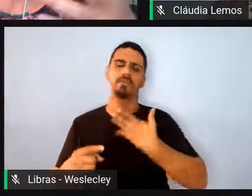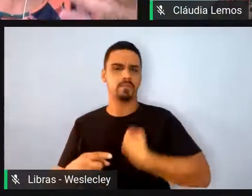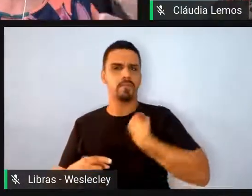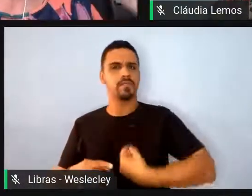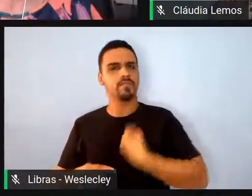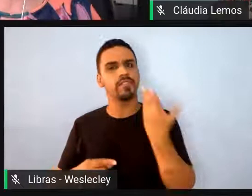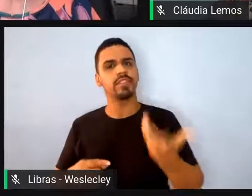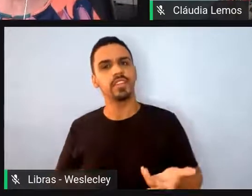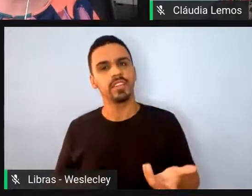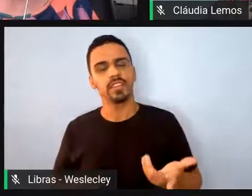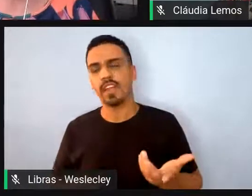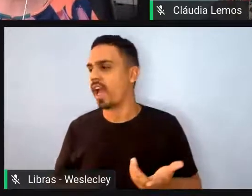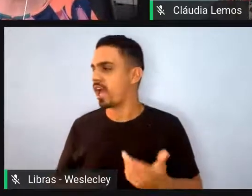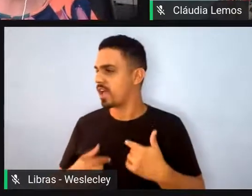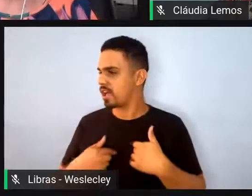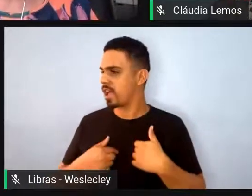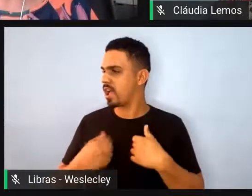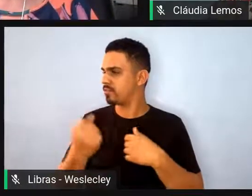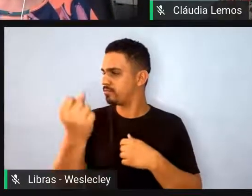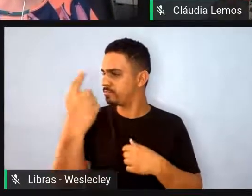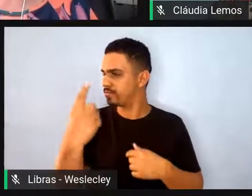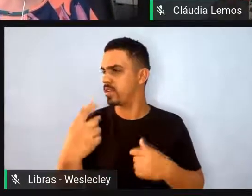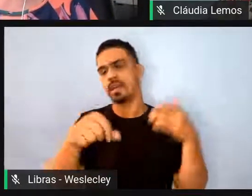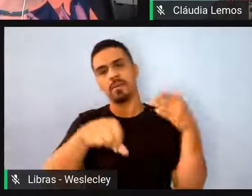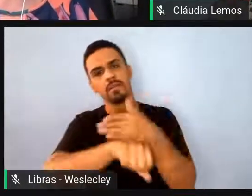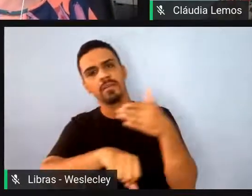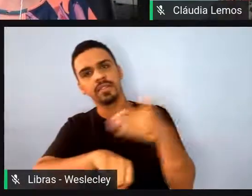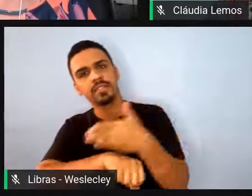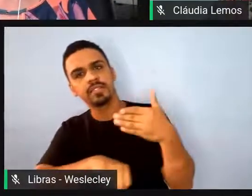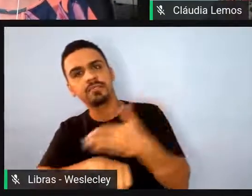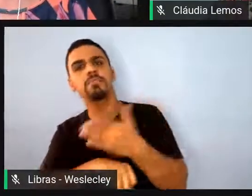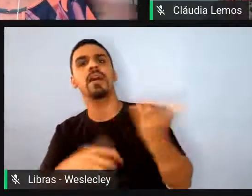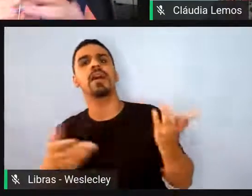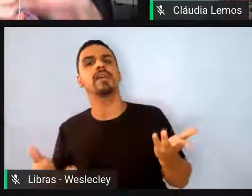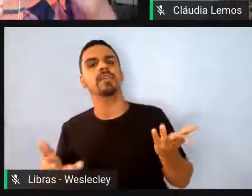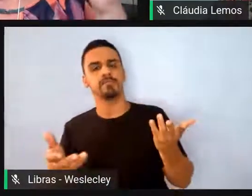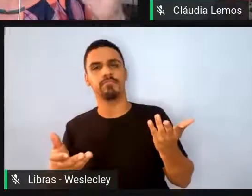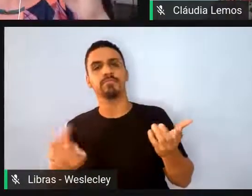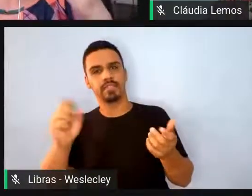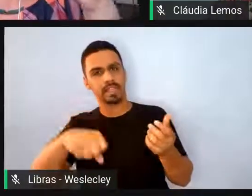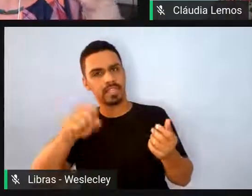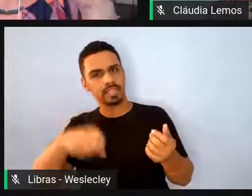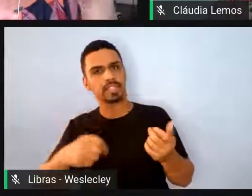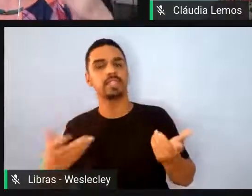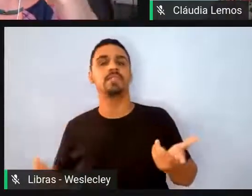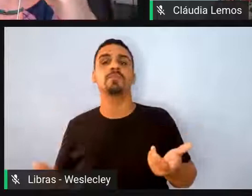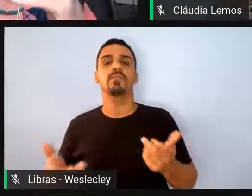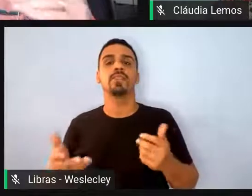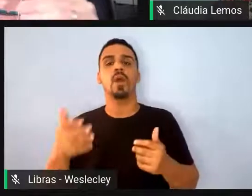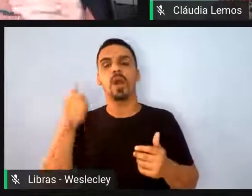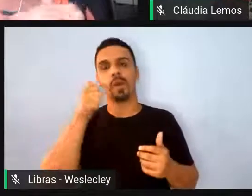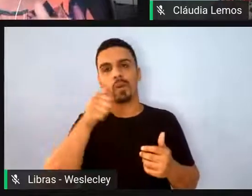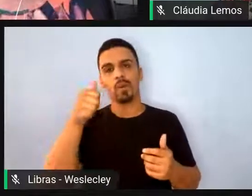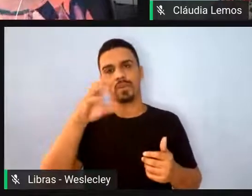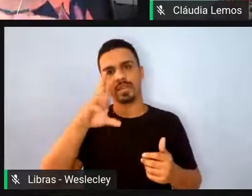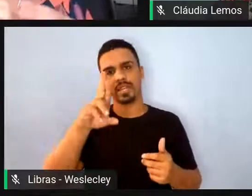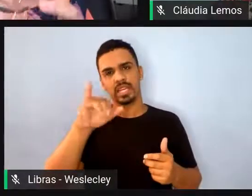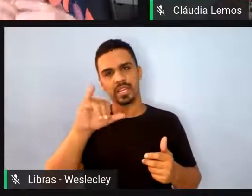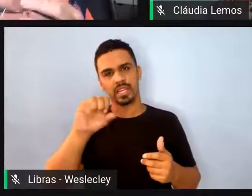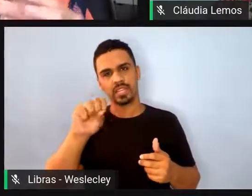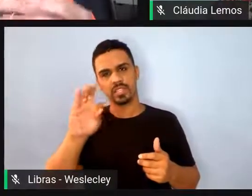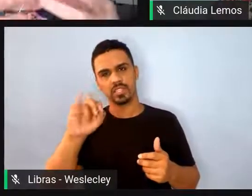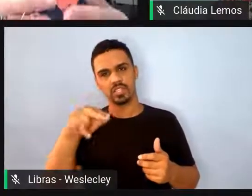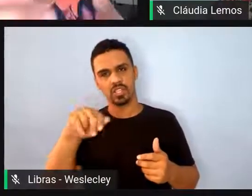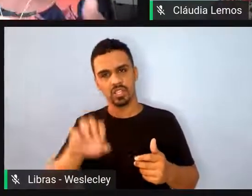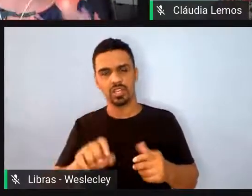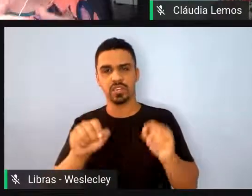a participar do processo. E aí a Cristina Lesson Bandeira, ela fez uma tabela de engajamento em